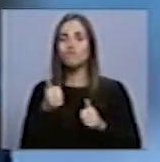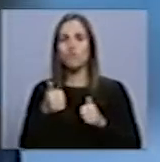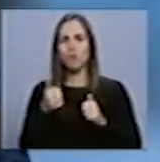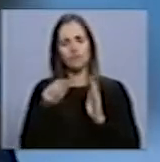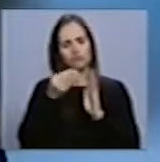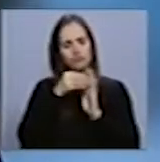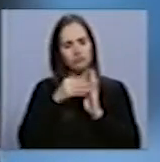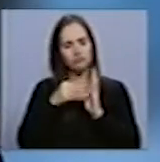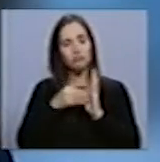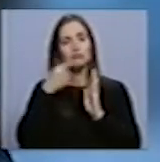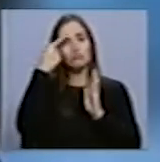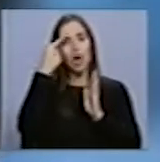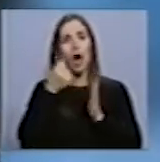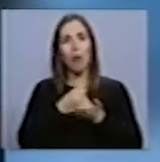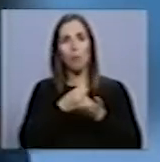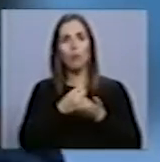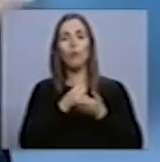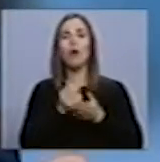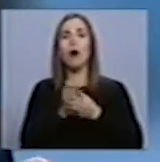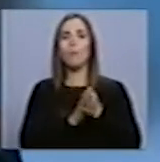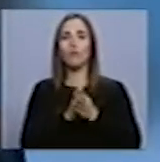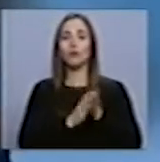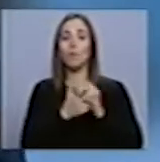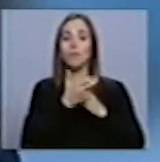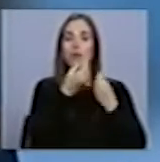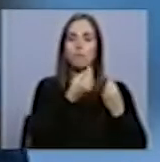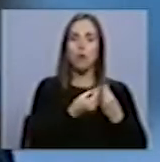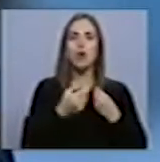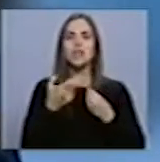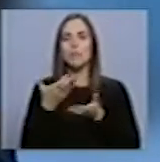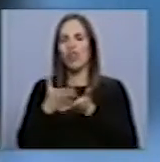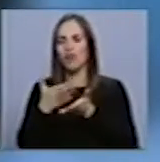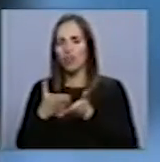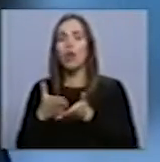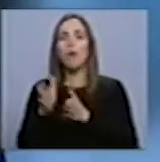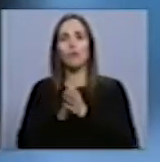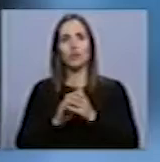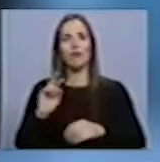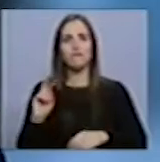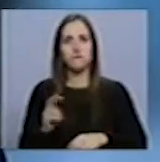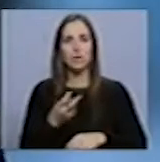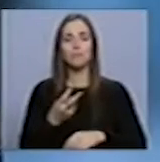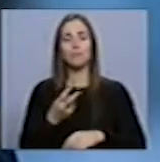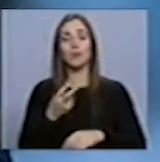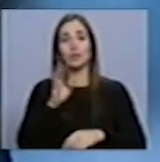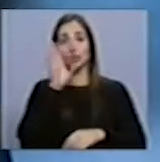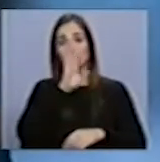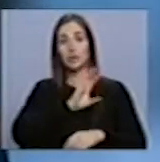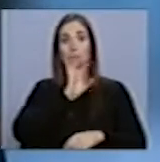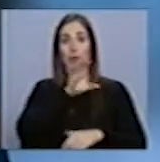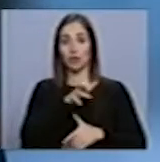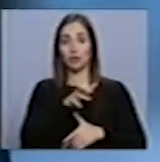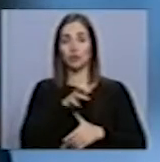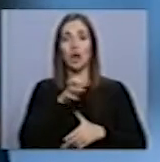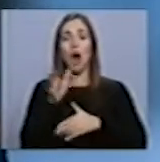digamos aproveitar a margarina e na obra e também a madeira china e portanto quer dizer que seria um prejuízo brutal próprias não aproveitar esta